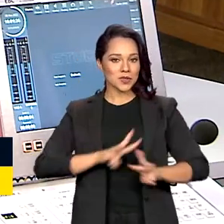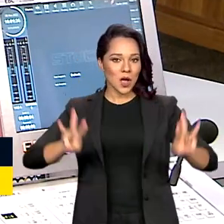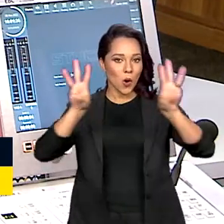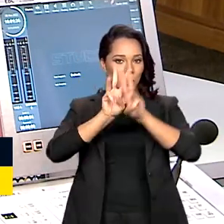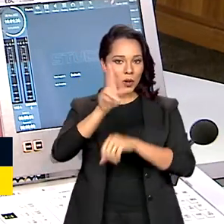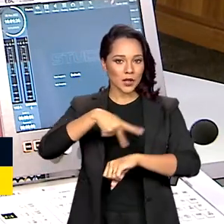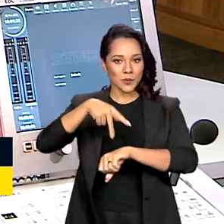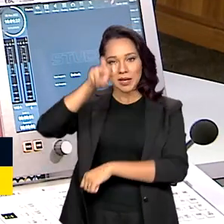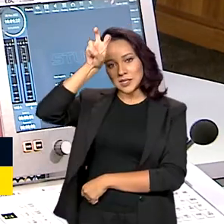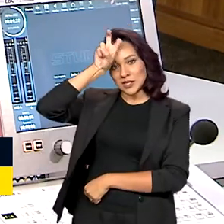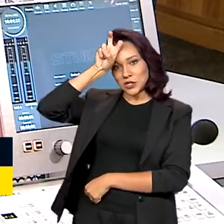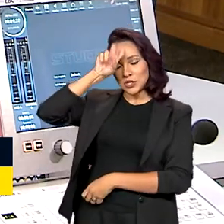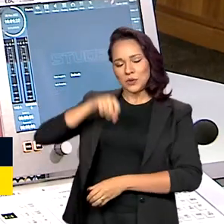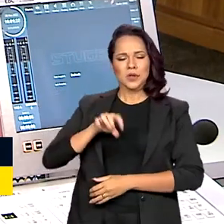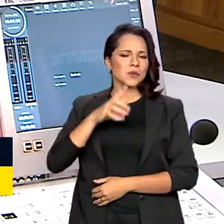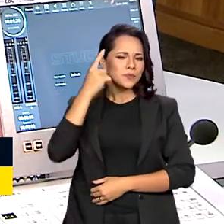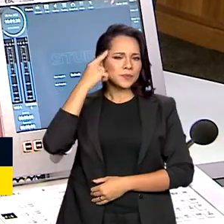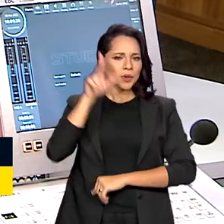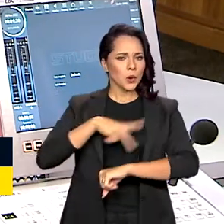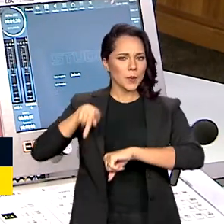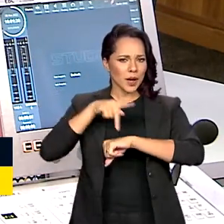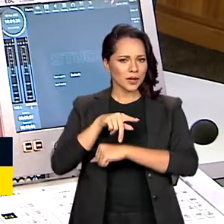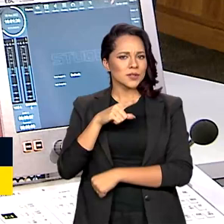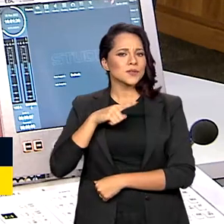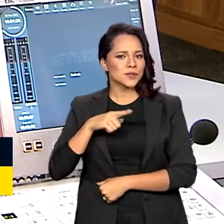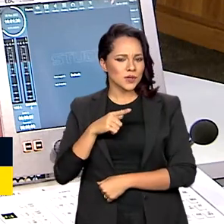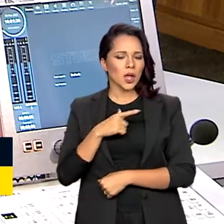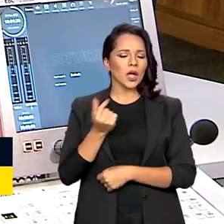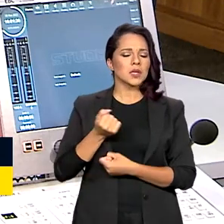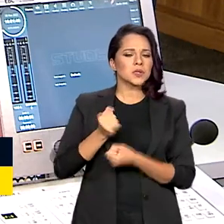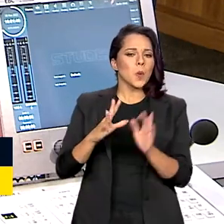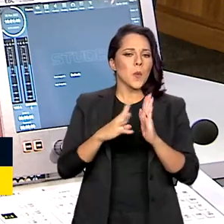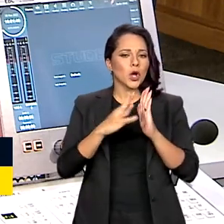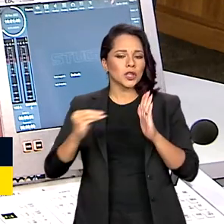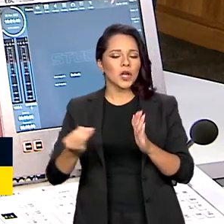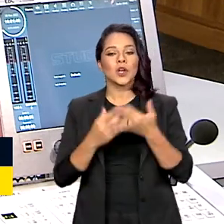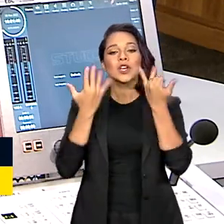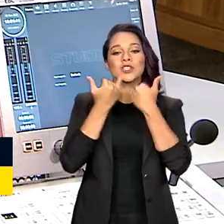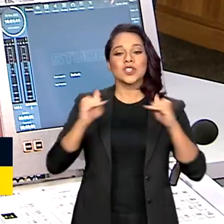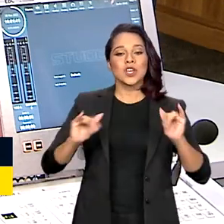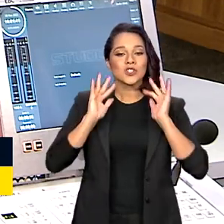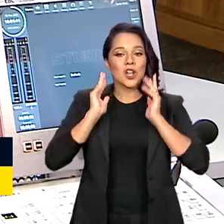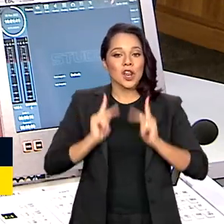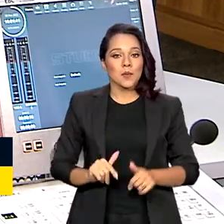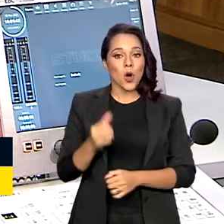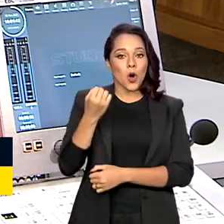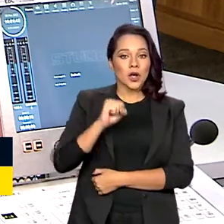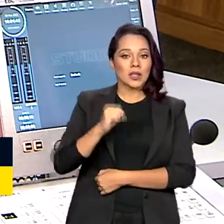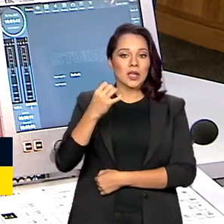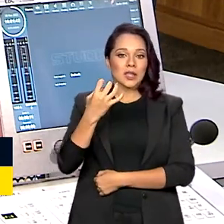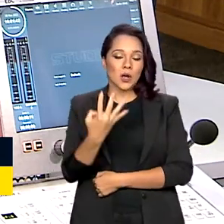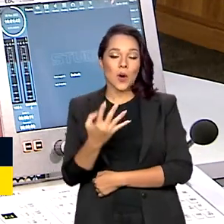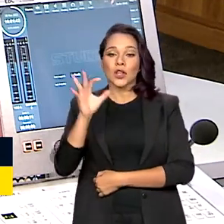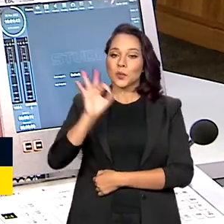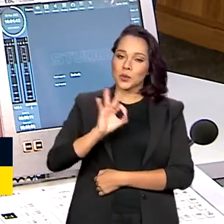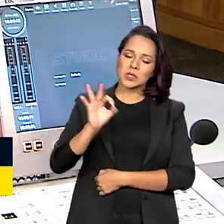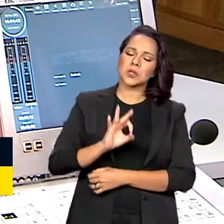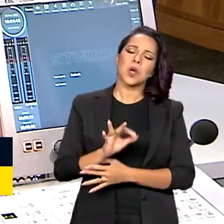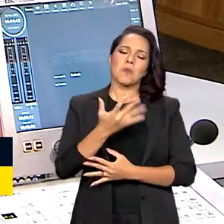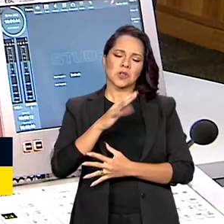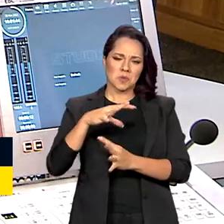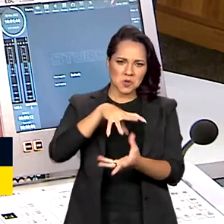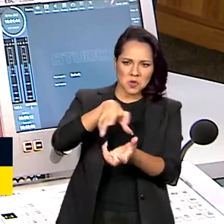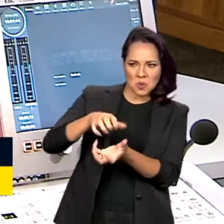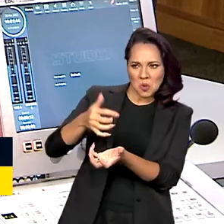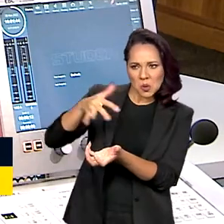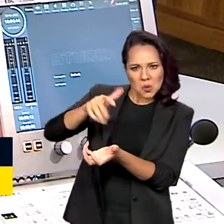no Egito. Para se ter uma ideia, o país possui uma matriz de energia renovável de 84%, enquanto a média mundial